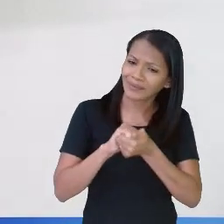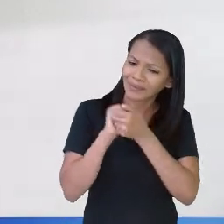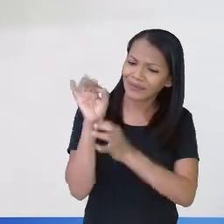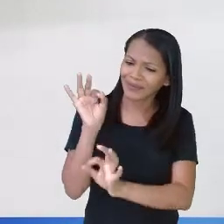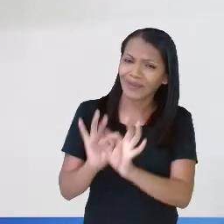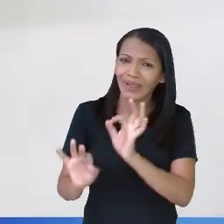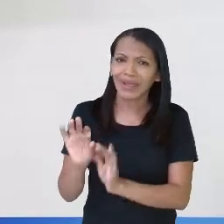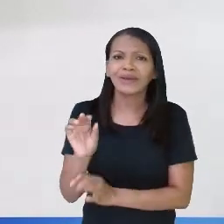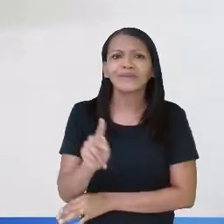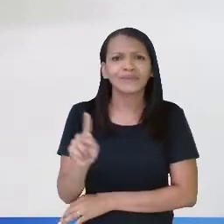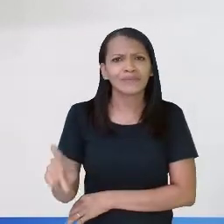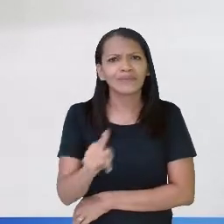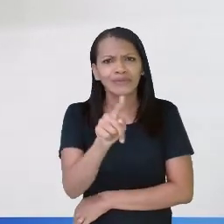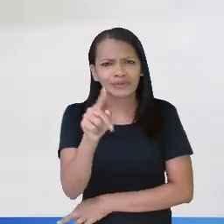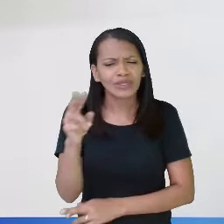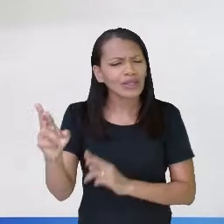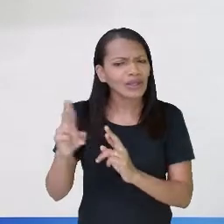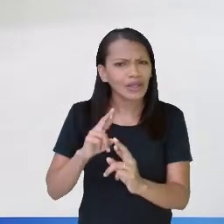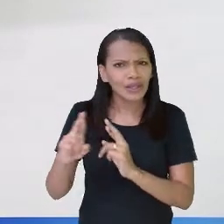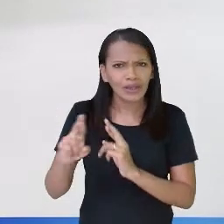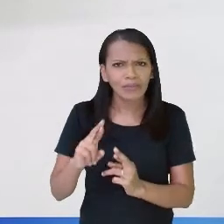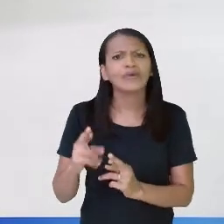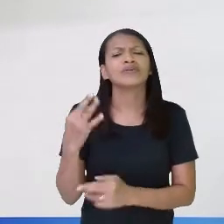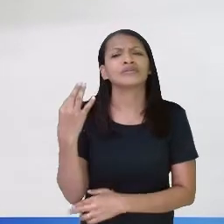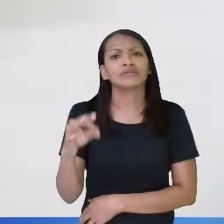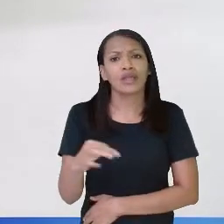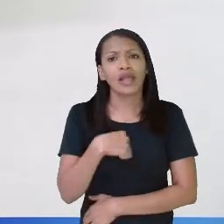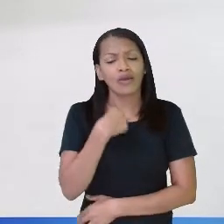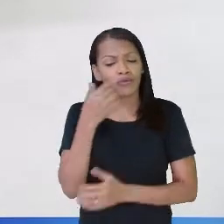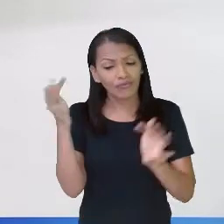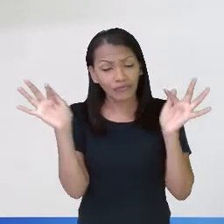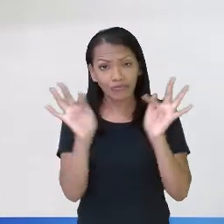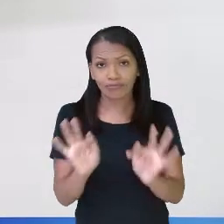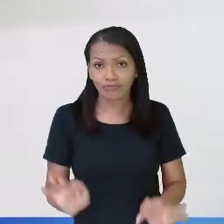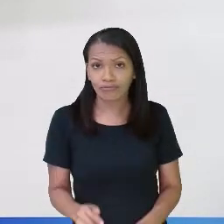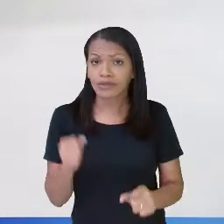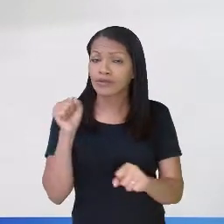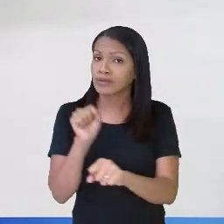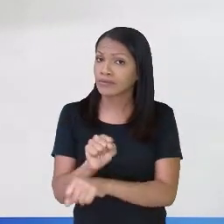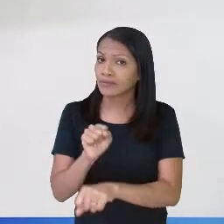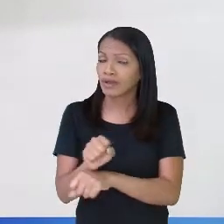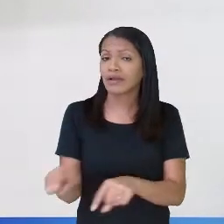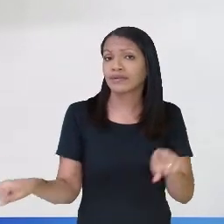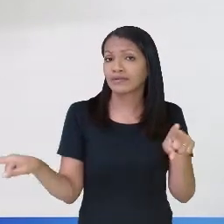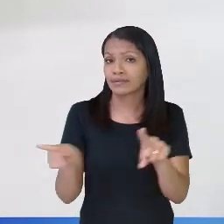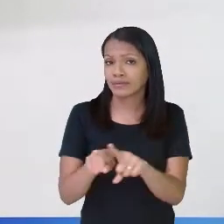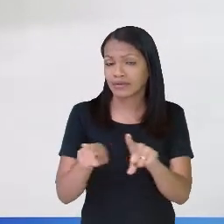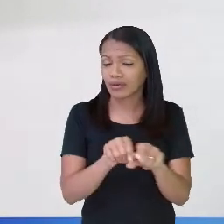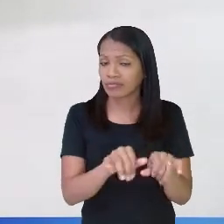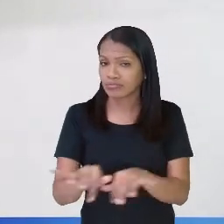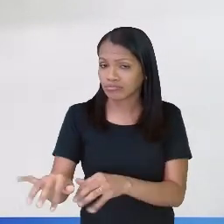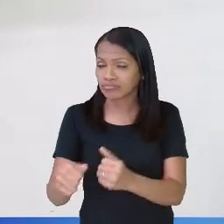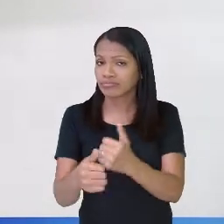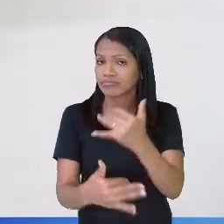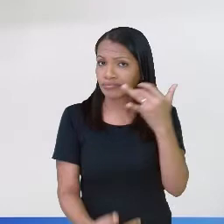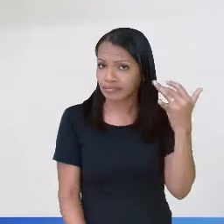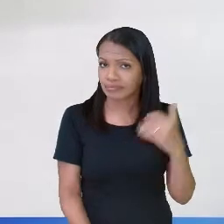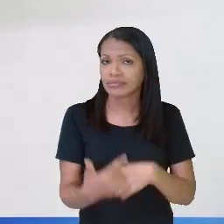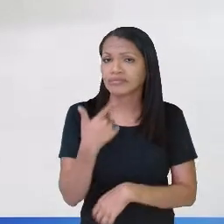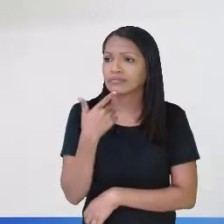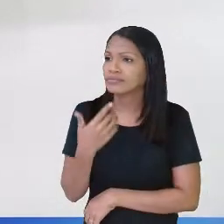a professora. Você respondeu tudo, acertou e eu fico muito feliz e espero também a mensagem dos demais